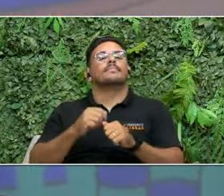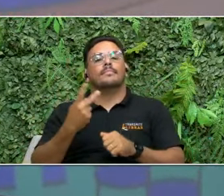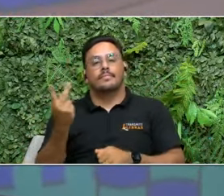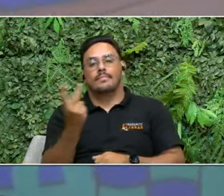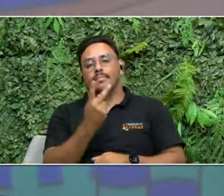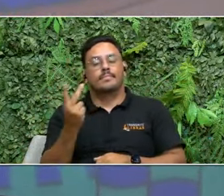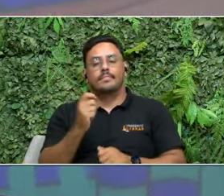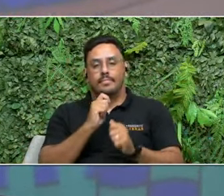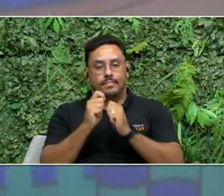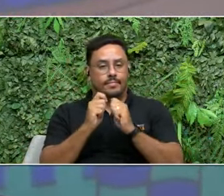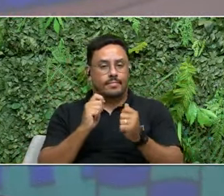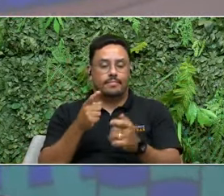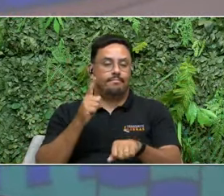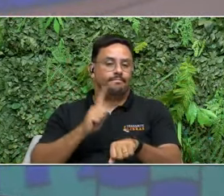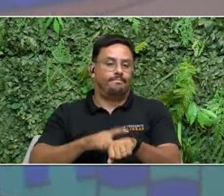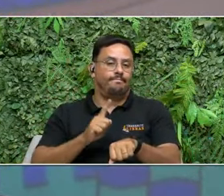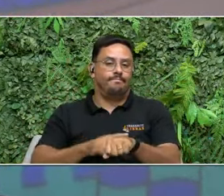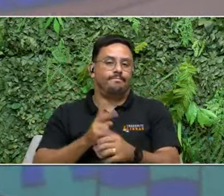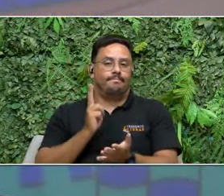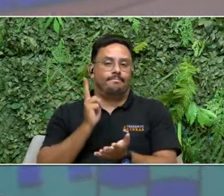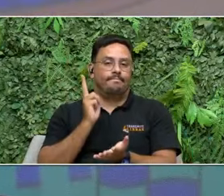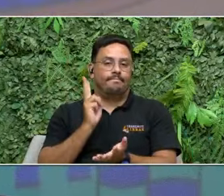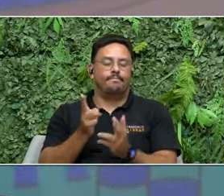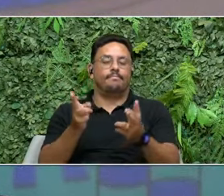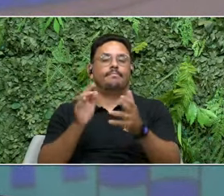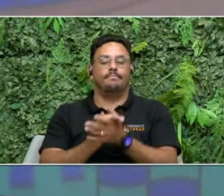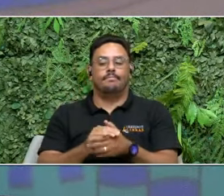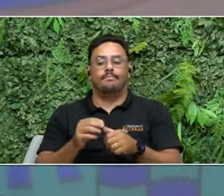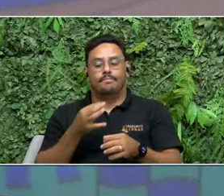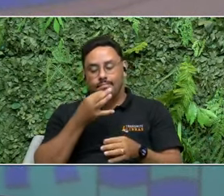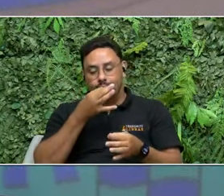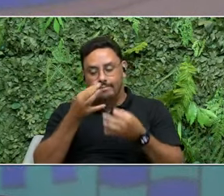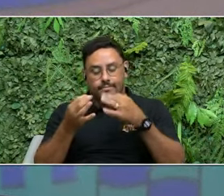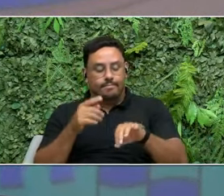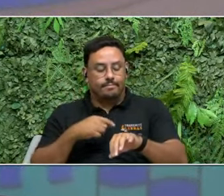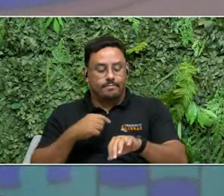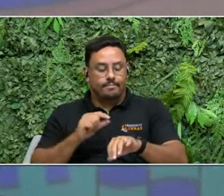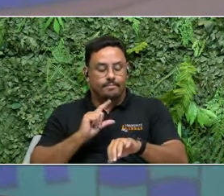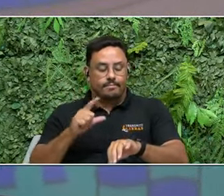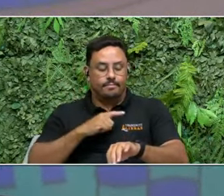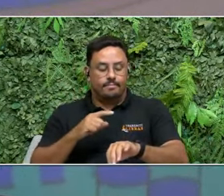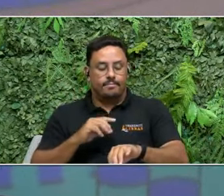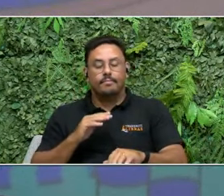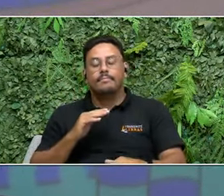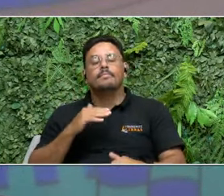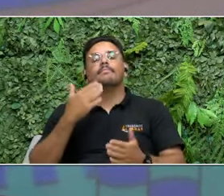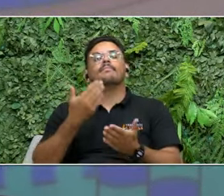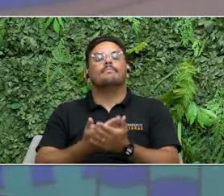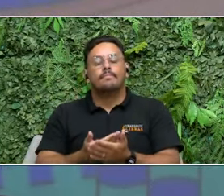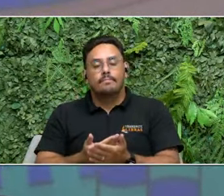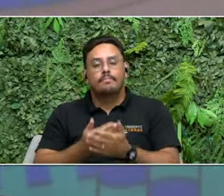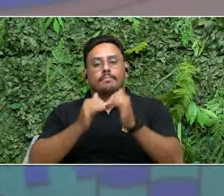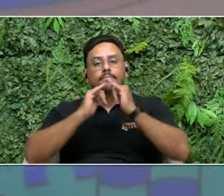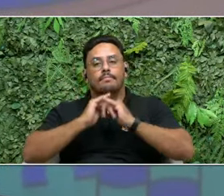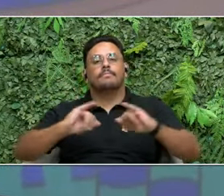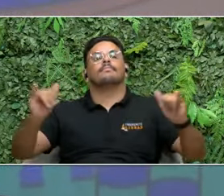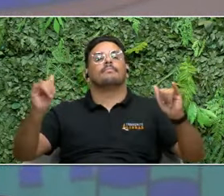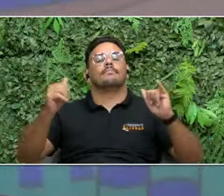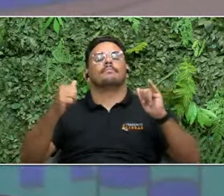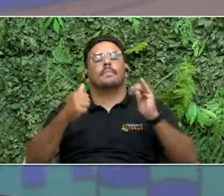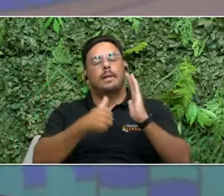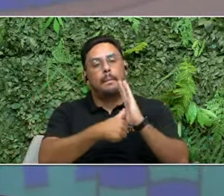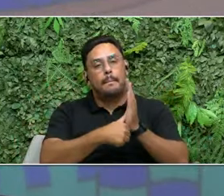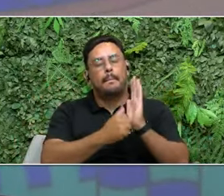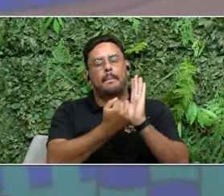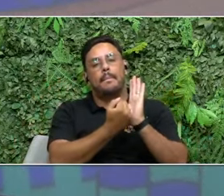ao mesmo tempo então fica a dica aí pra rapaziada né até paraa exposição das marcas